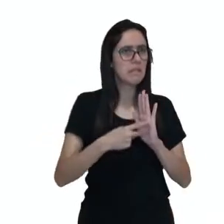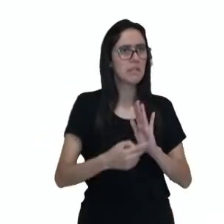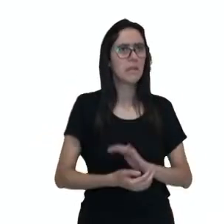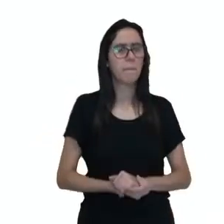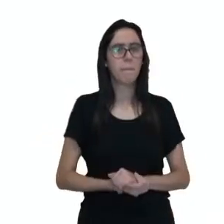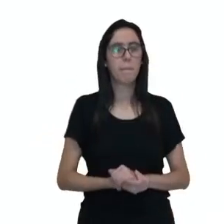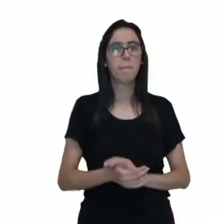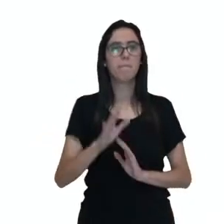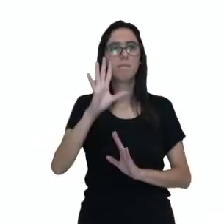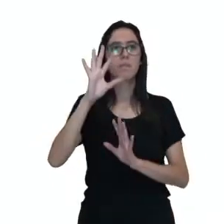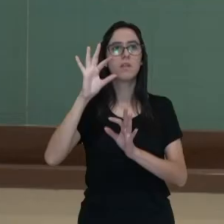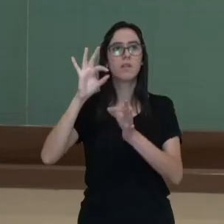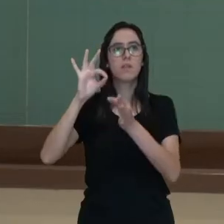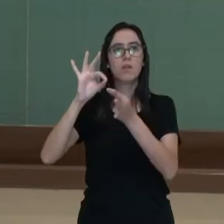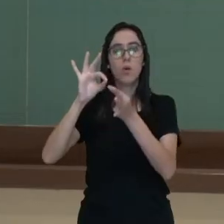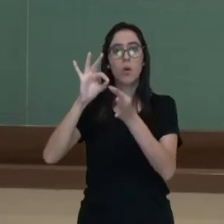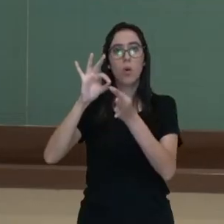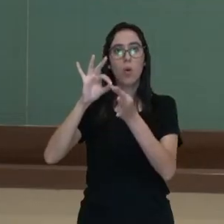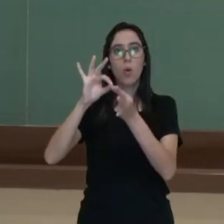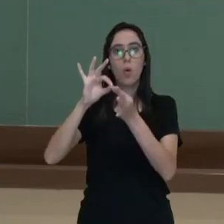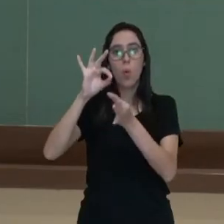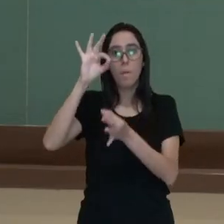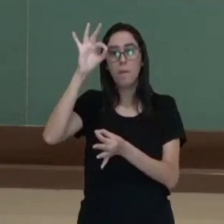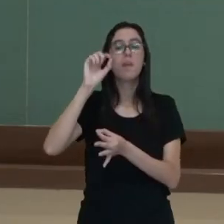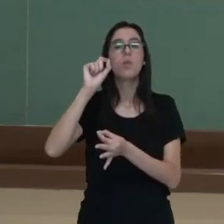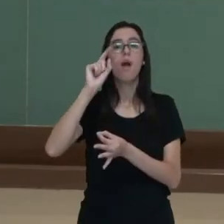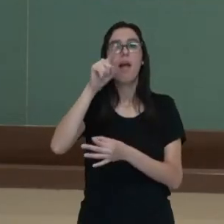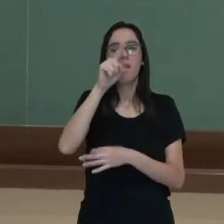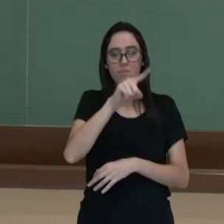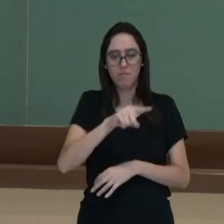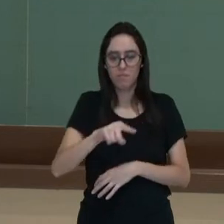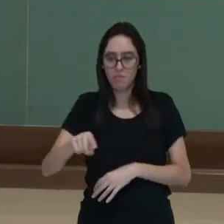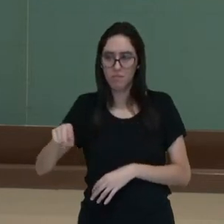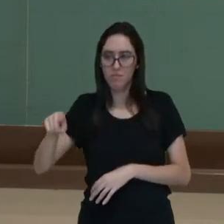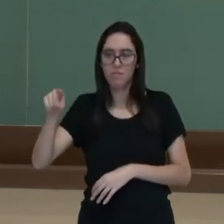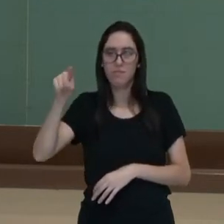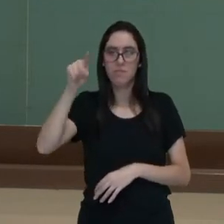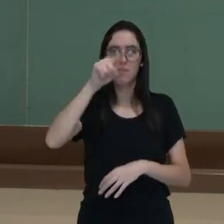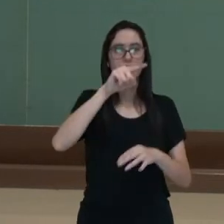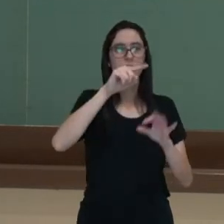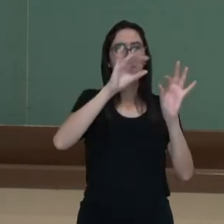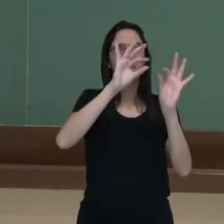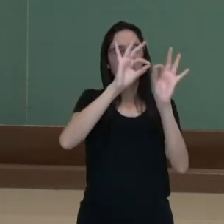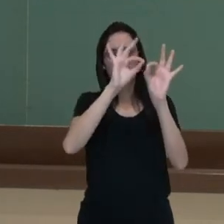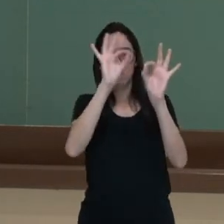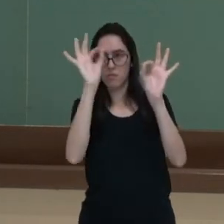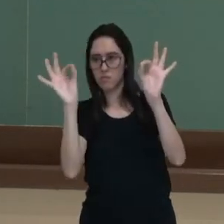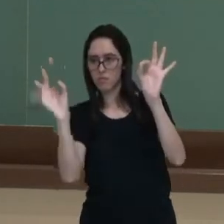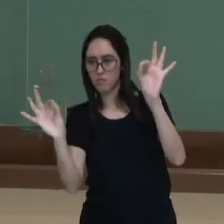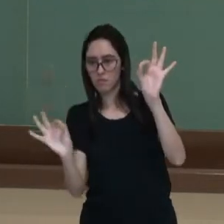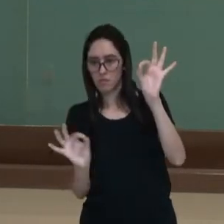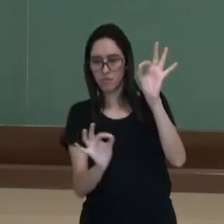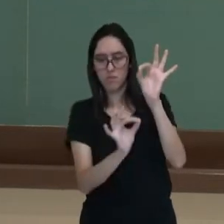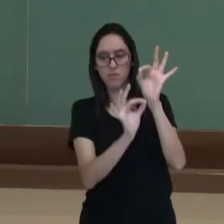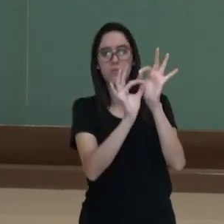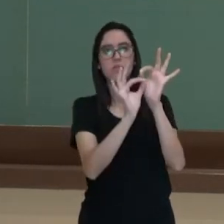De comprimento, gente. Comprimento é o contorno dela, ok? Coloca uma fita métrica lá, o contorno